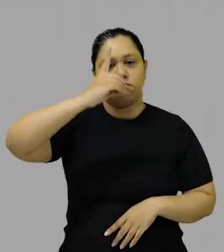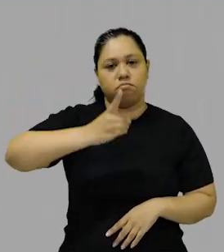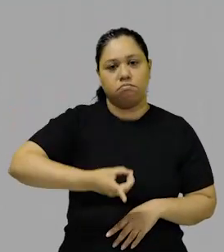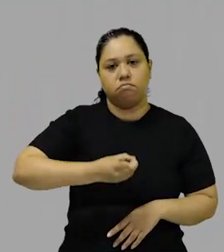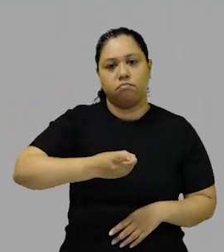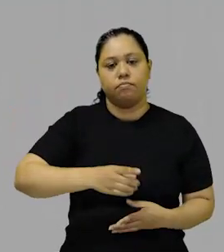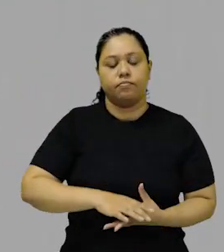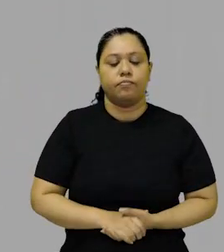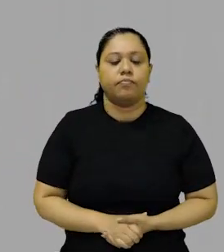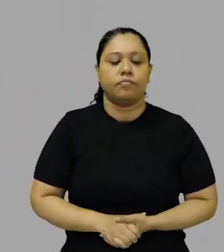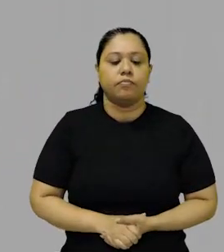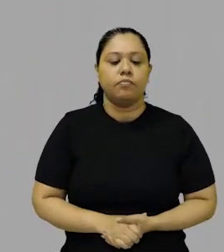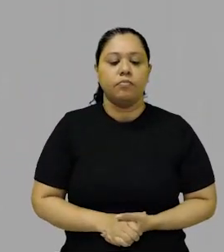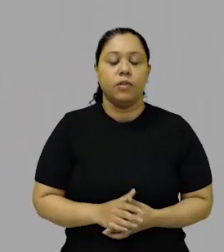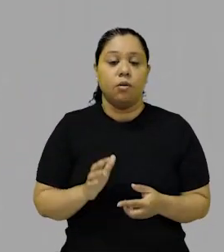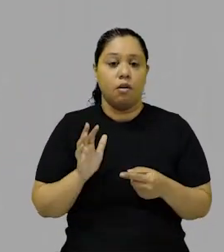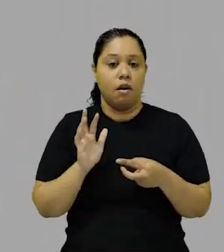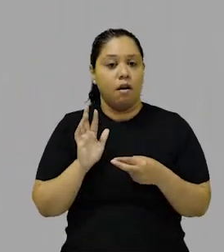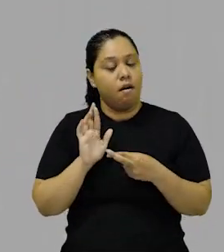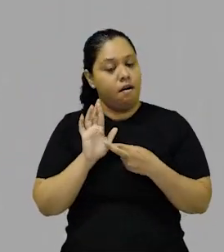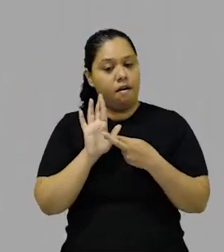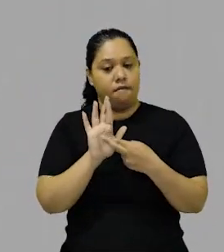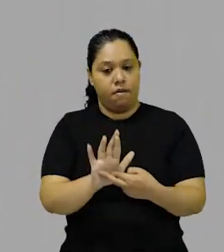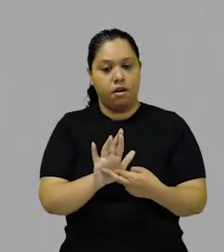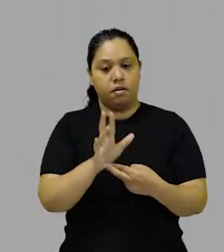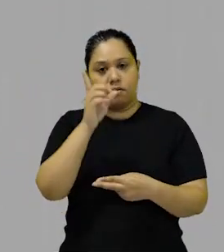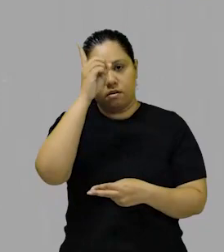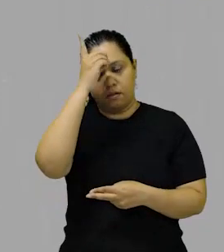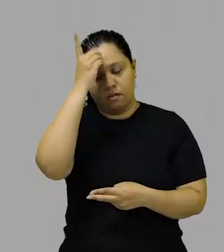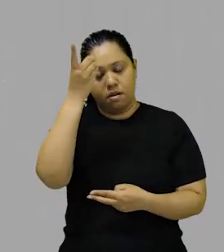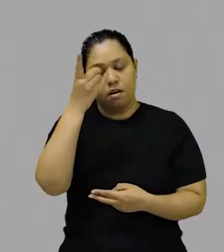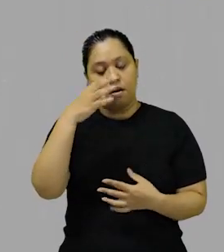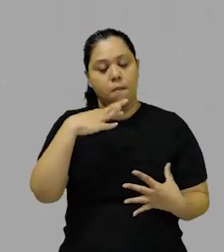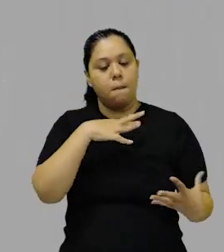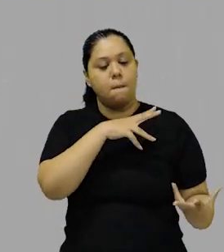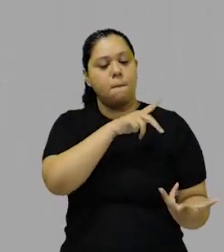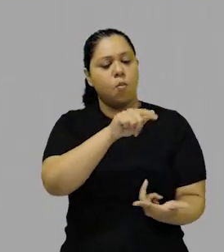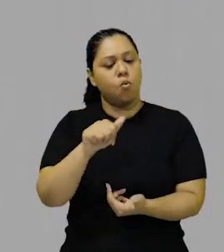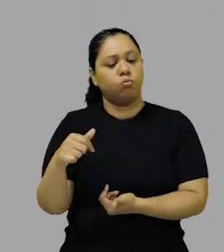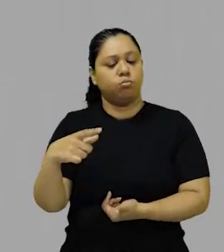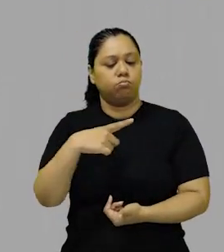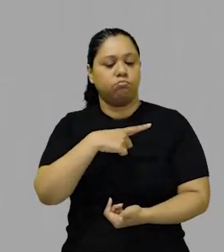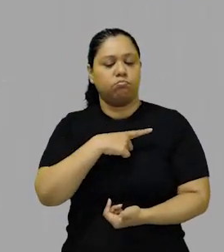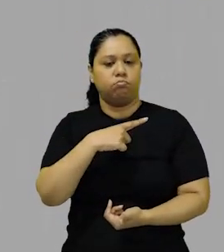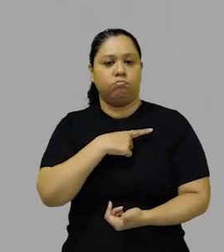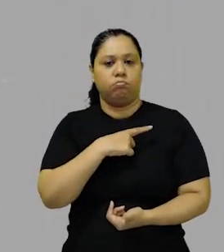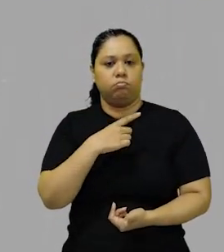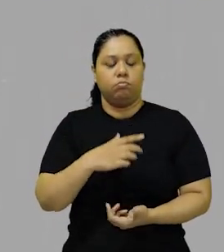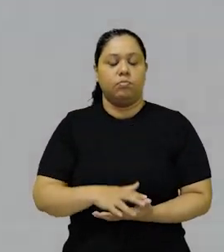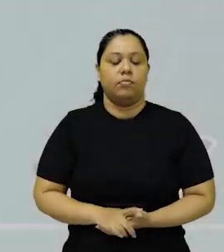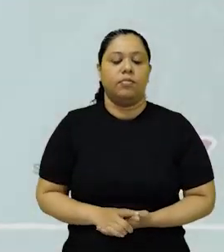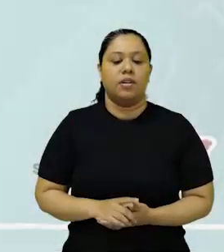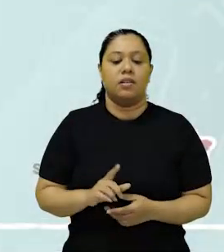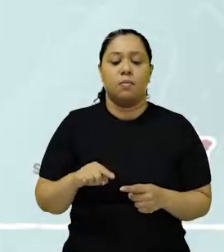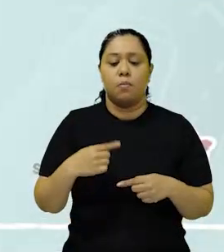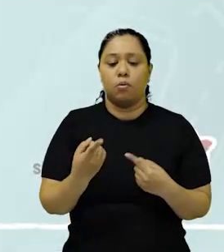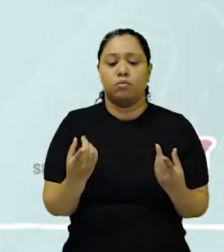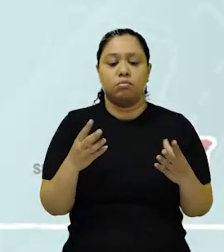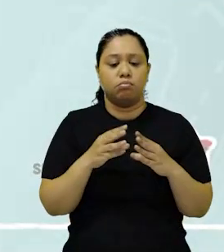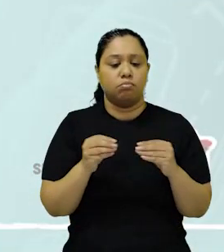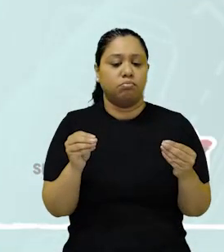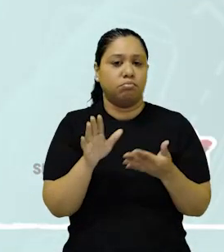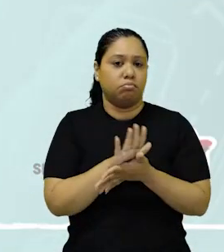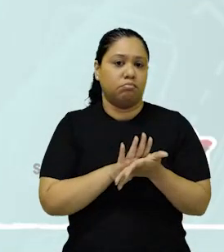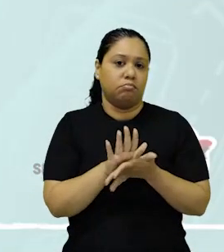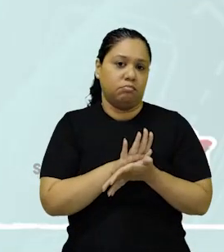tudo isso vai fazendo referência a essa ideia de ter o mundo aos seus pés e, de repente, se ver sem nada. Um outro exemplo